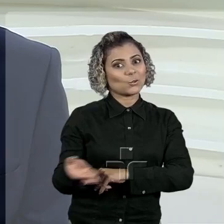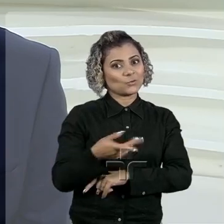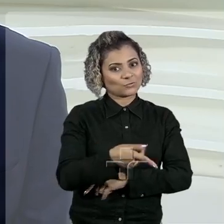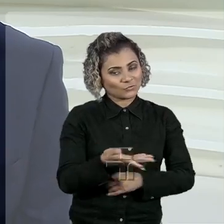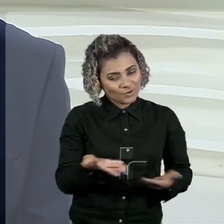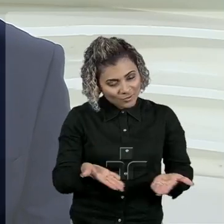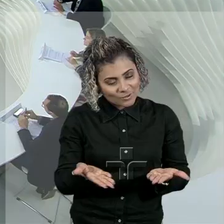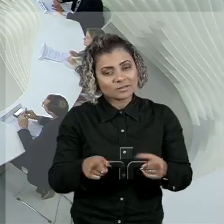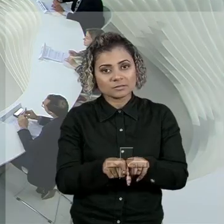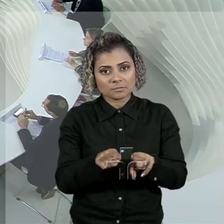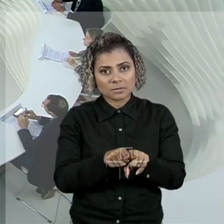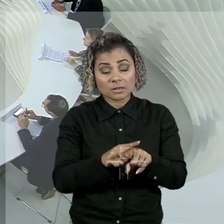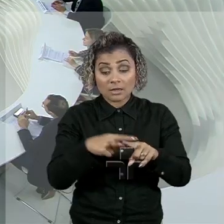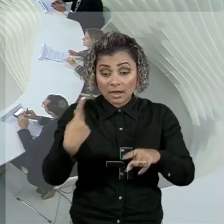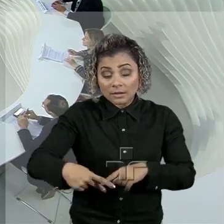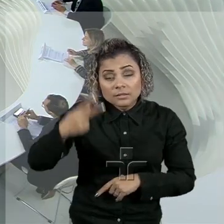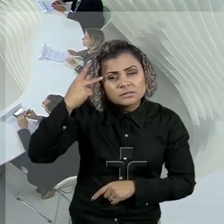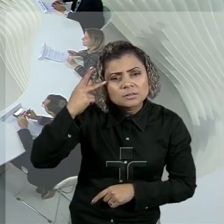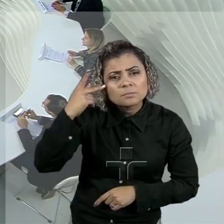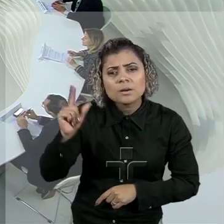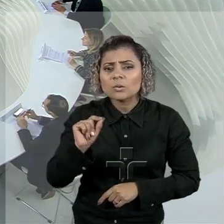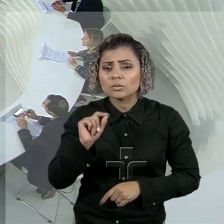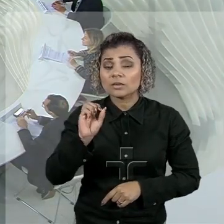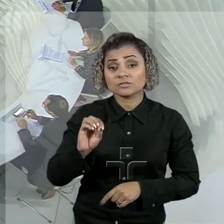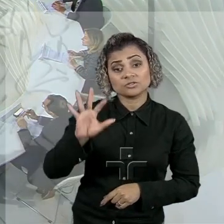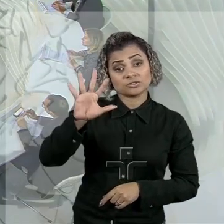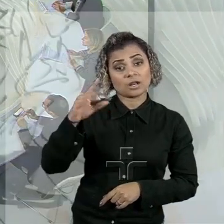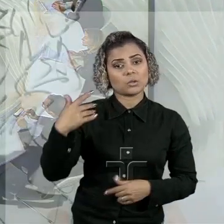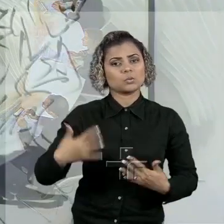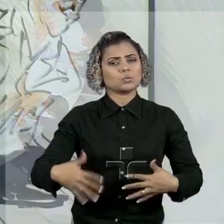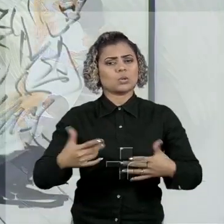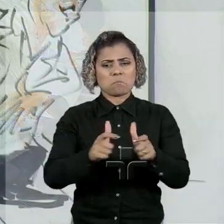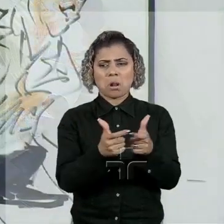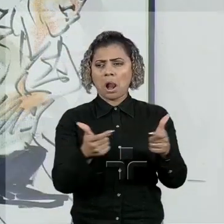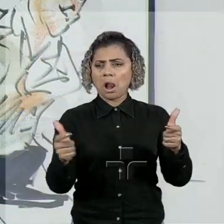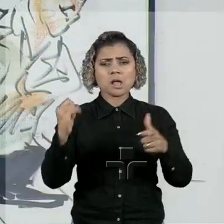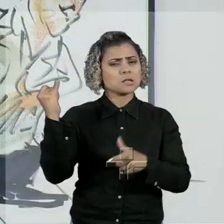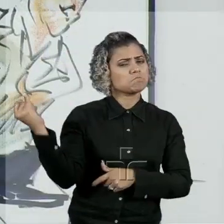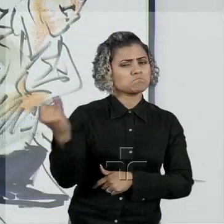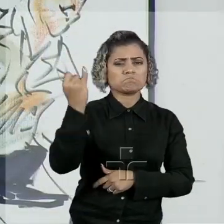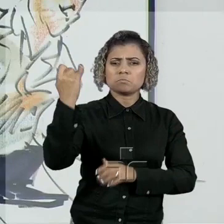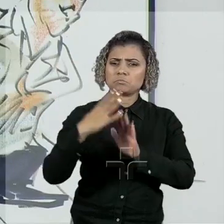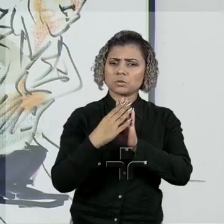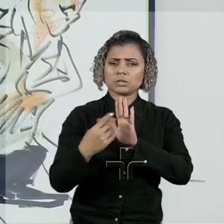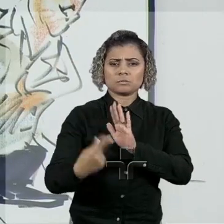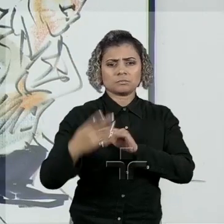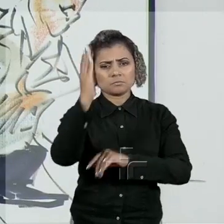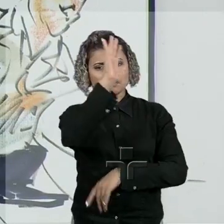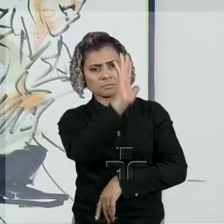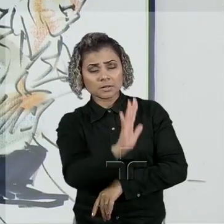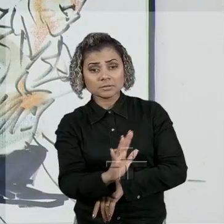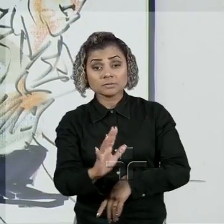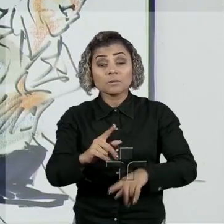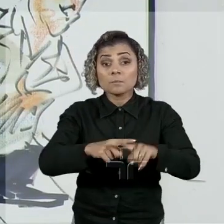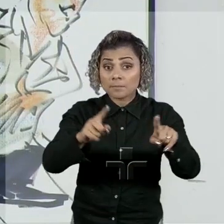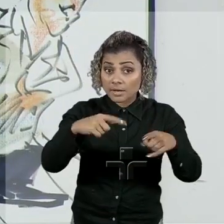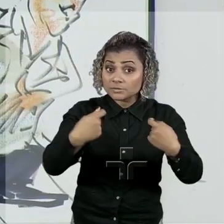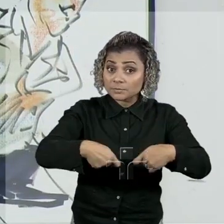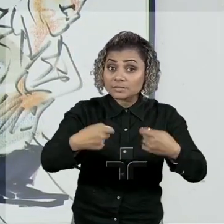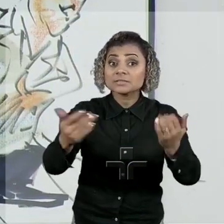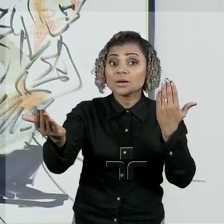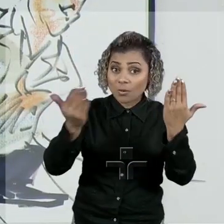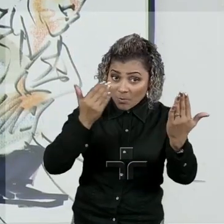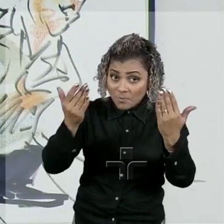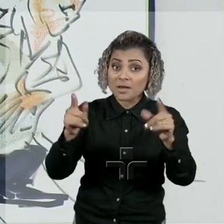frente. E aqui, São Paulo é um estado pujante, é um estado importante da nossa federação e ele precisa também se